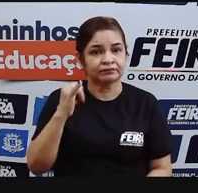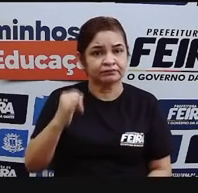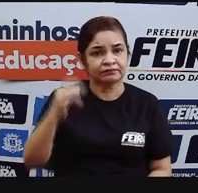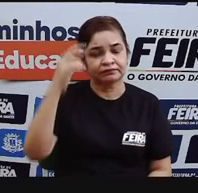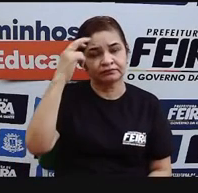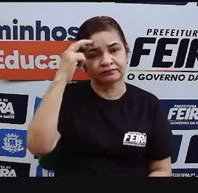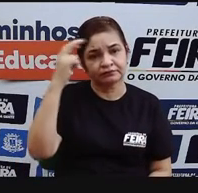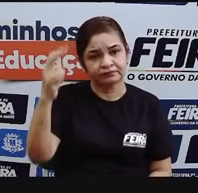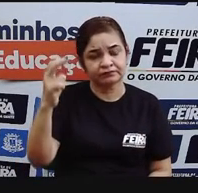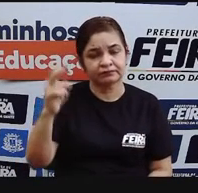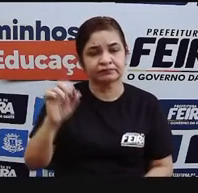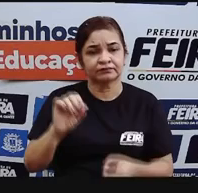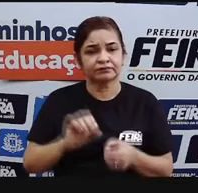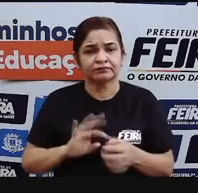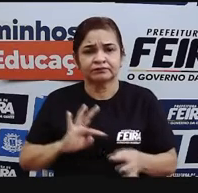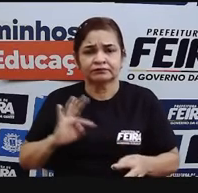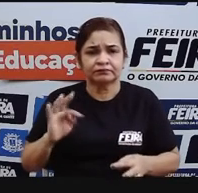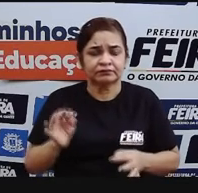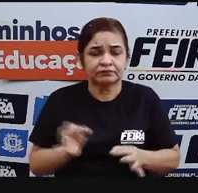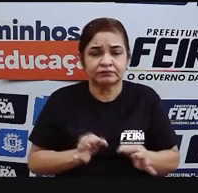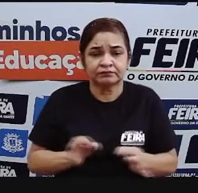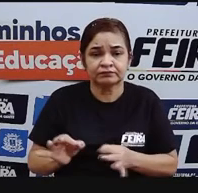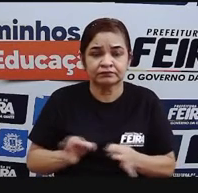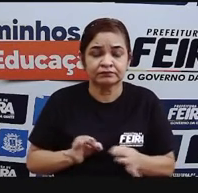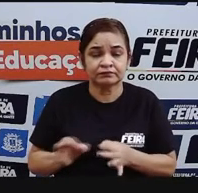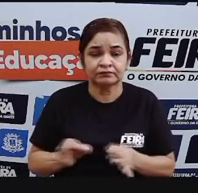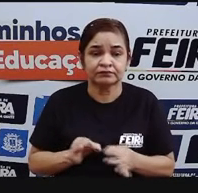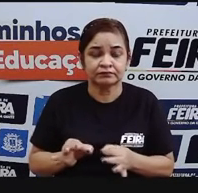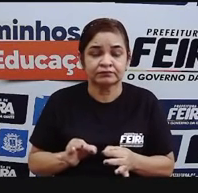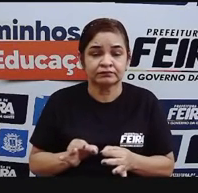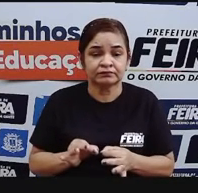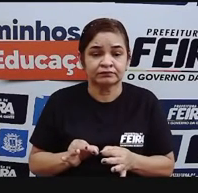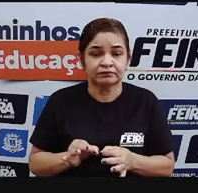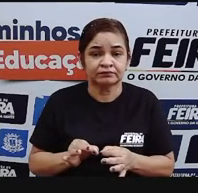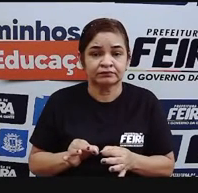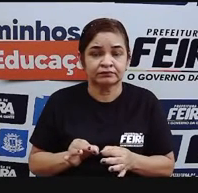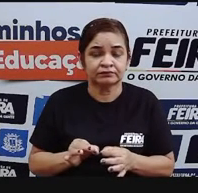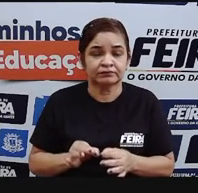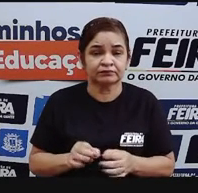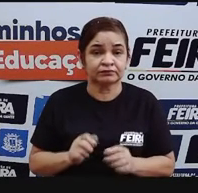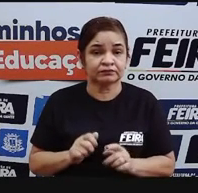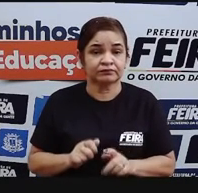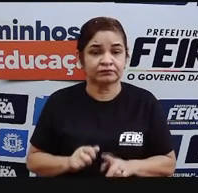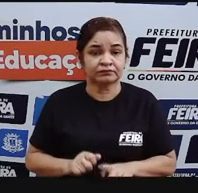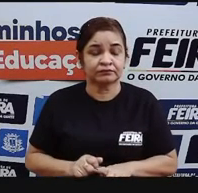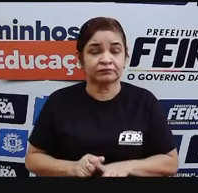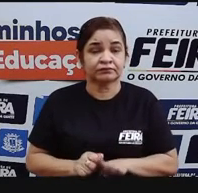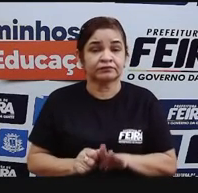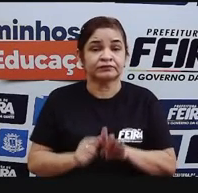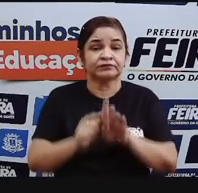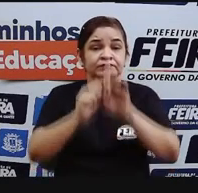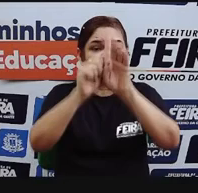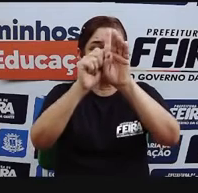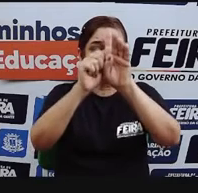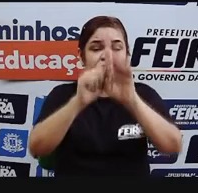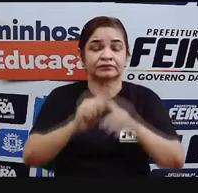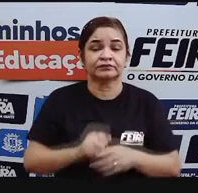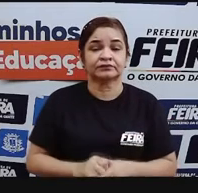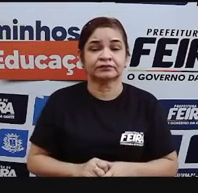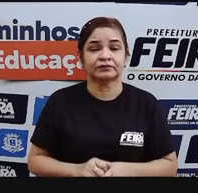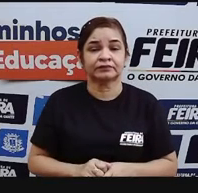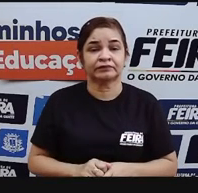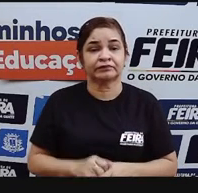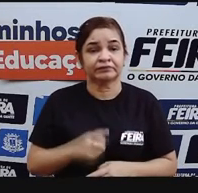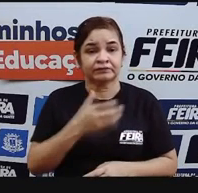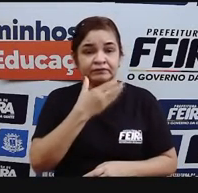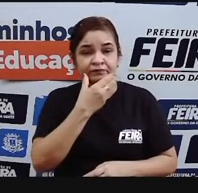as contagens para a saída e entrada da cápsula espacial que levava o astronauta